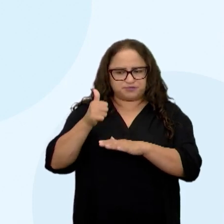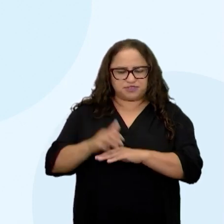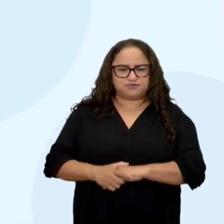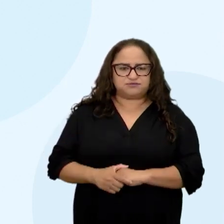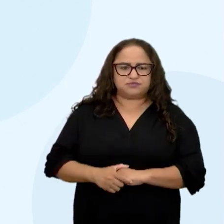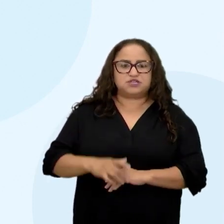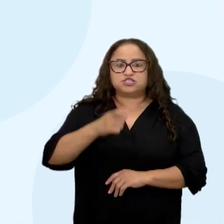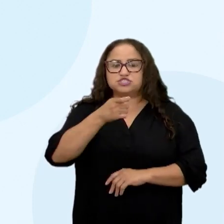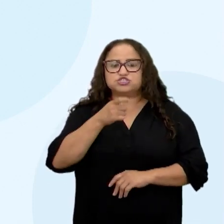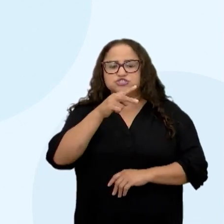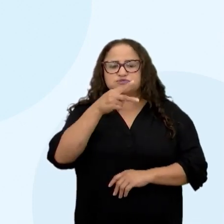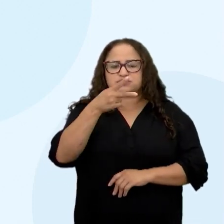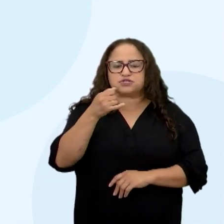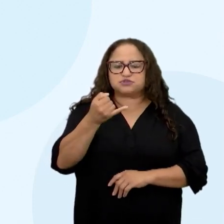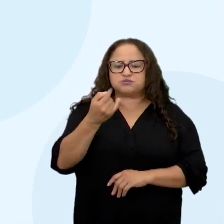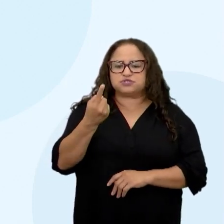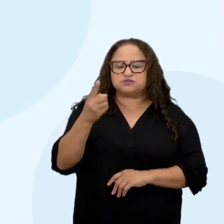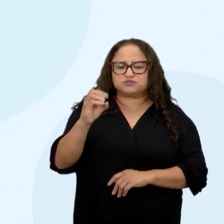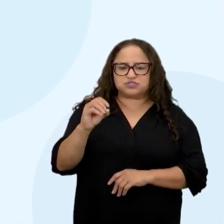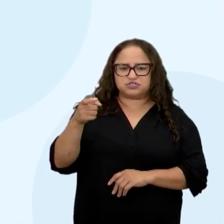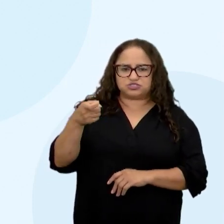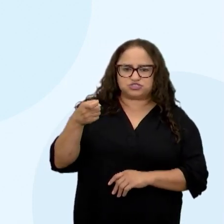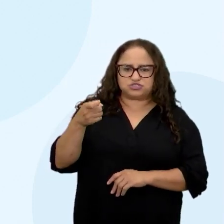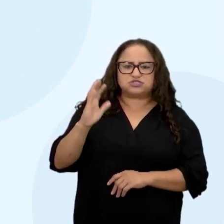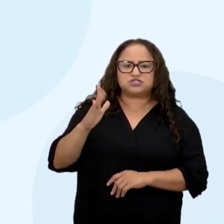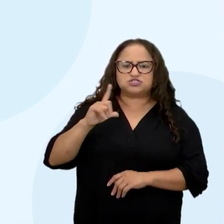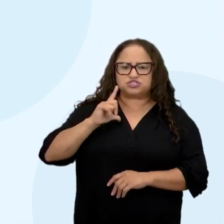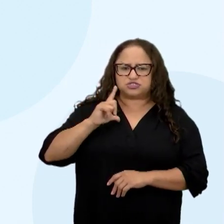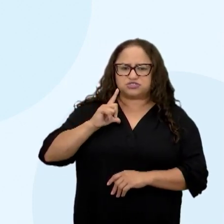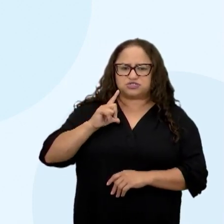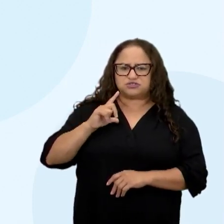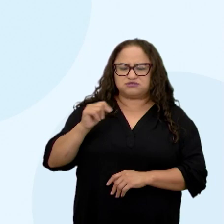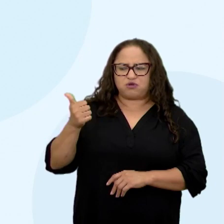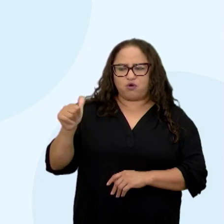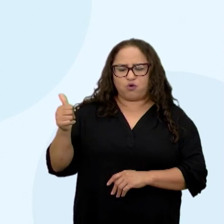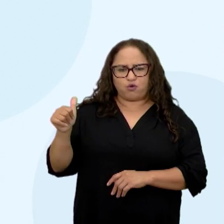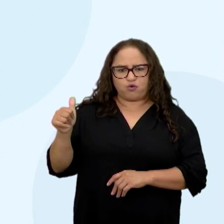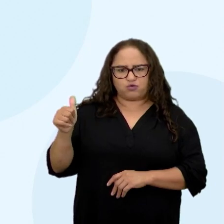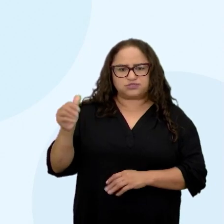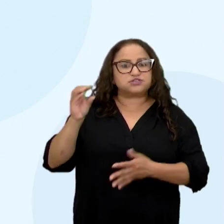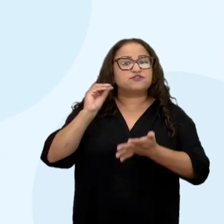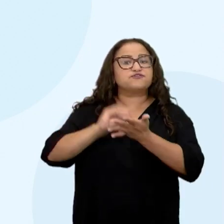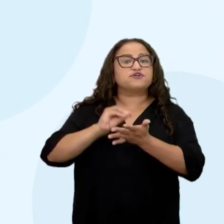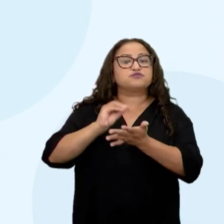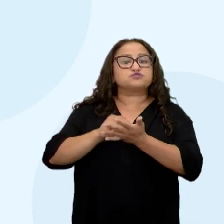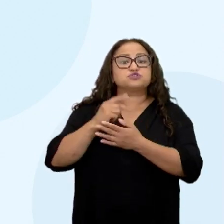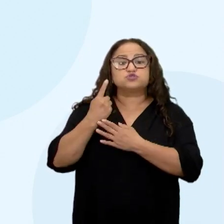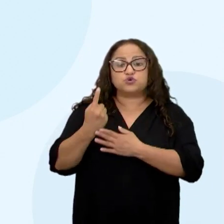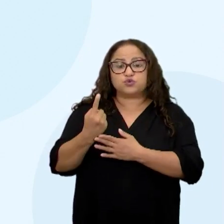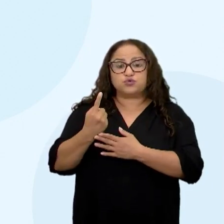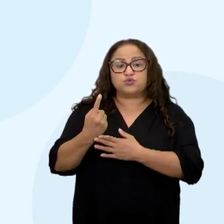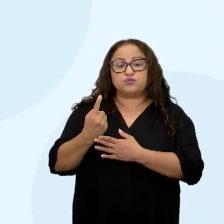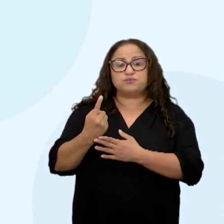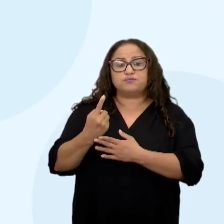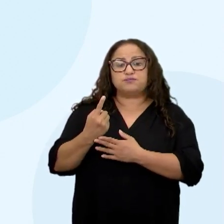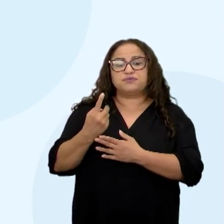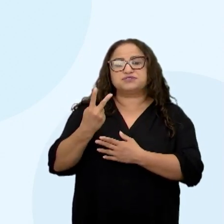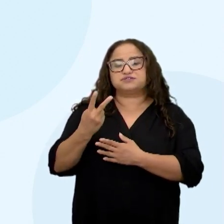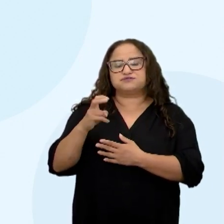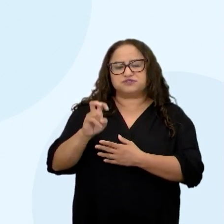quadrado menos 10x é o que eu já tenho né igual a 11 tá faltando um quadradinho